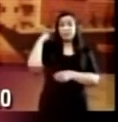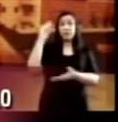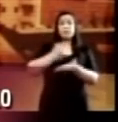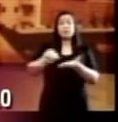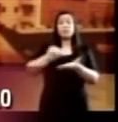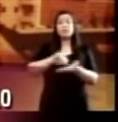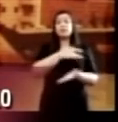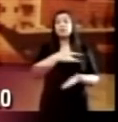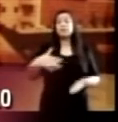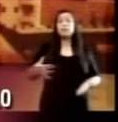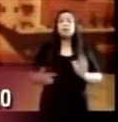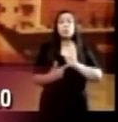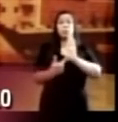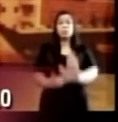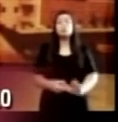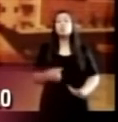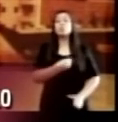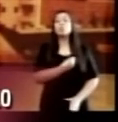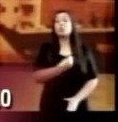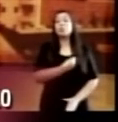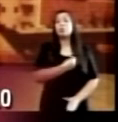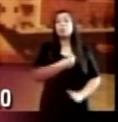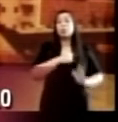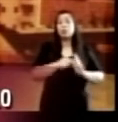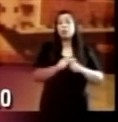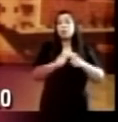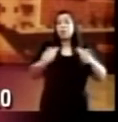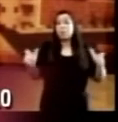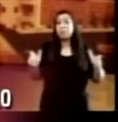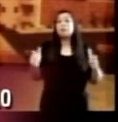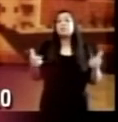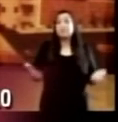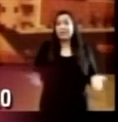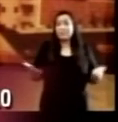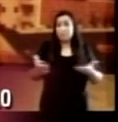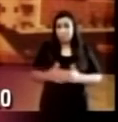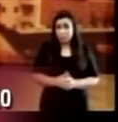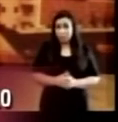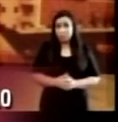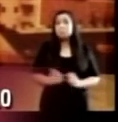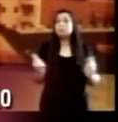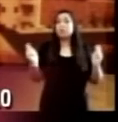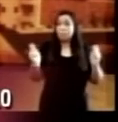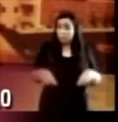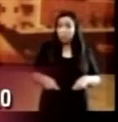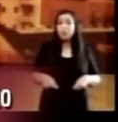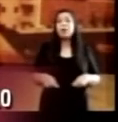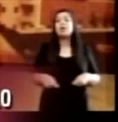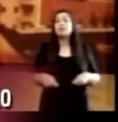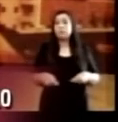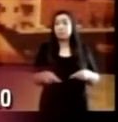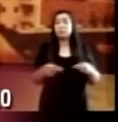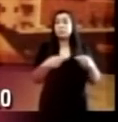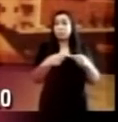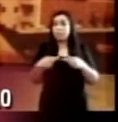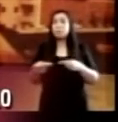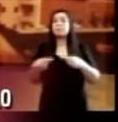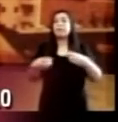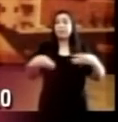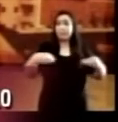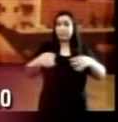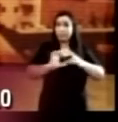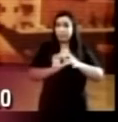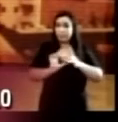Secretaria de Saúde apontou para um número no aumento de casos leves. Então, já é possível que isso esteja relacionado com a